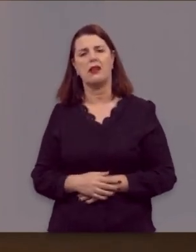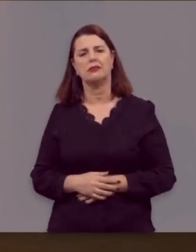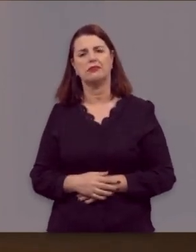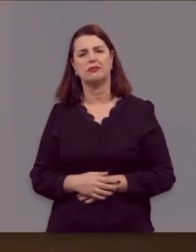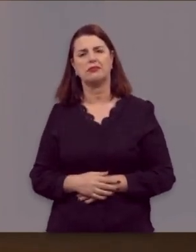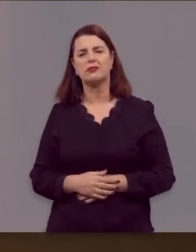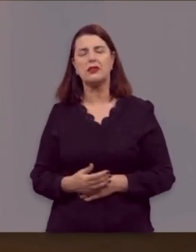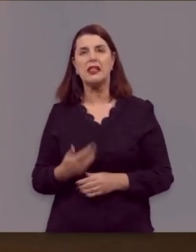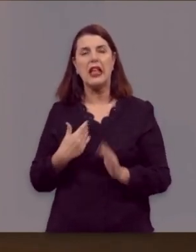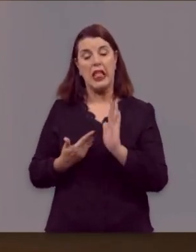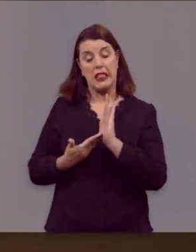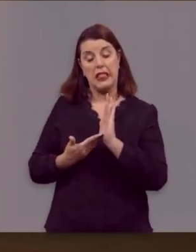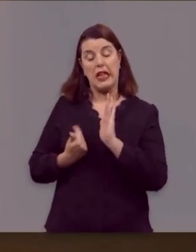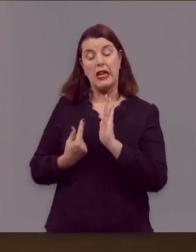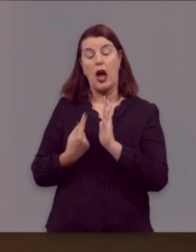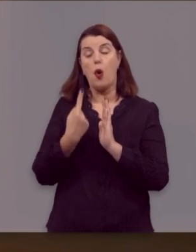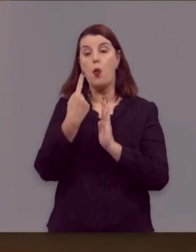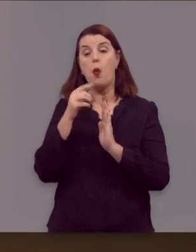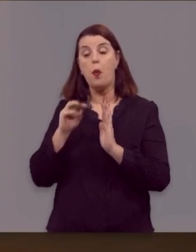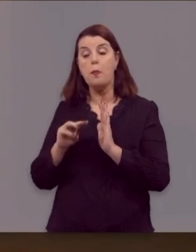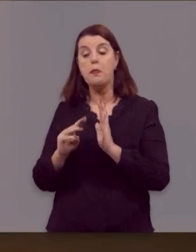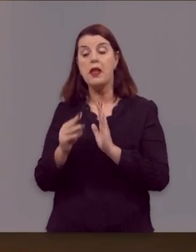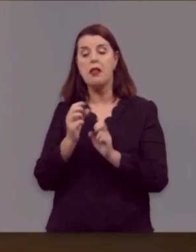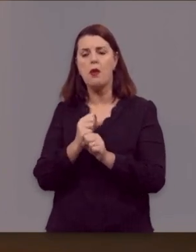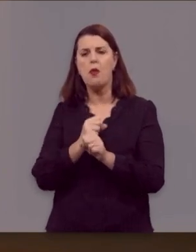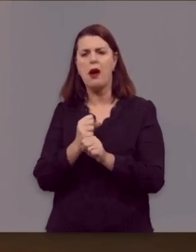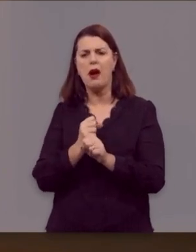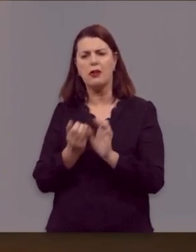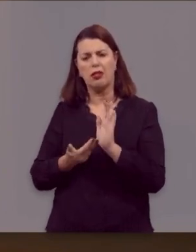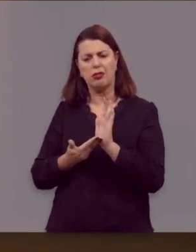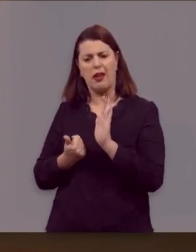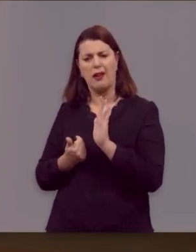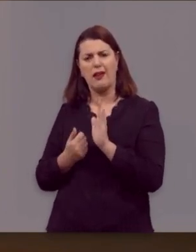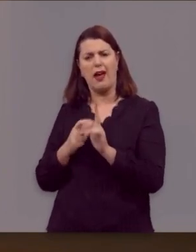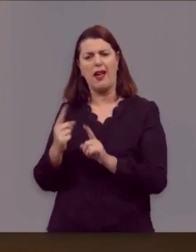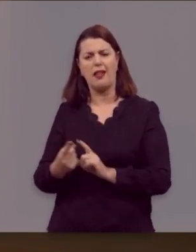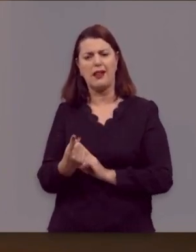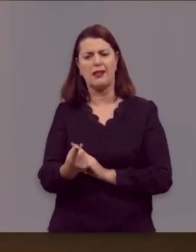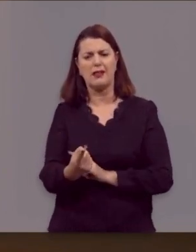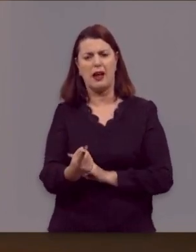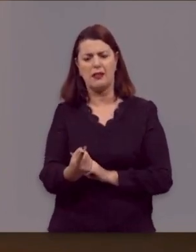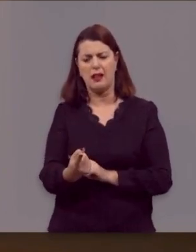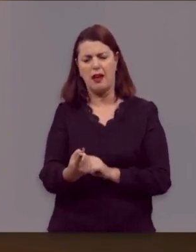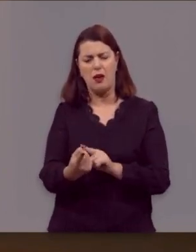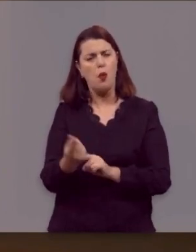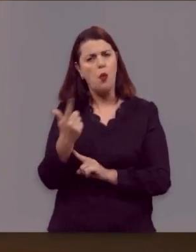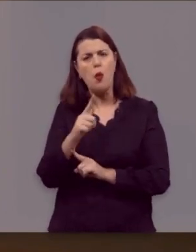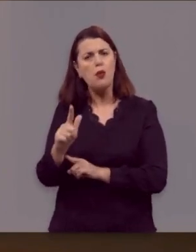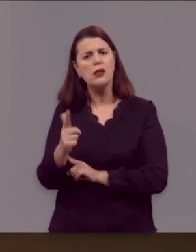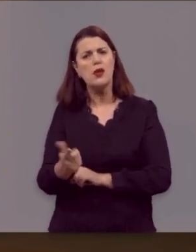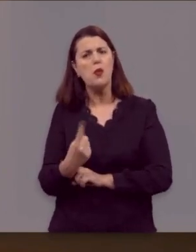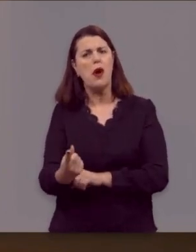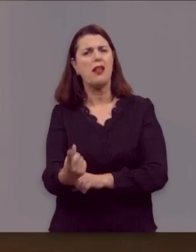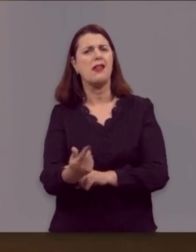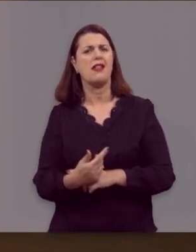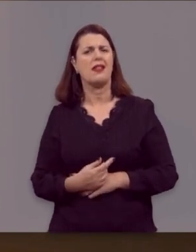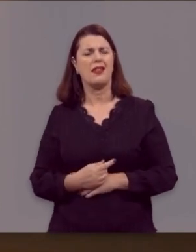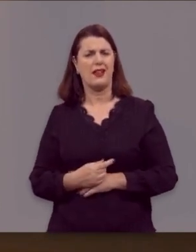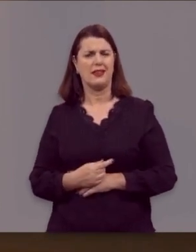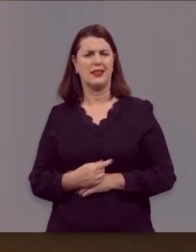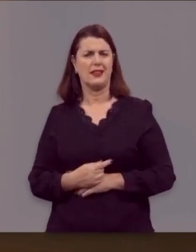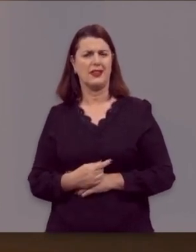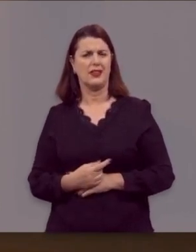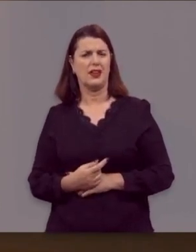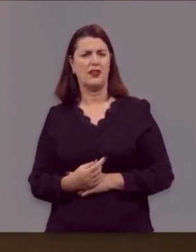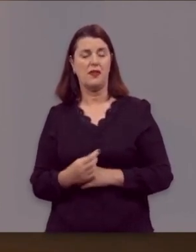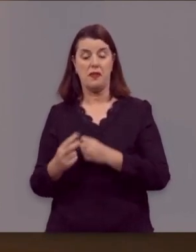sendo eternidade. Logo, eternidade não é tempo, e como Deus é eterno e só Deus o é,